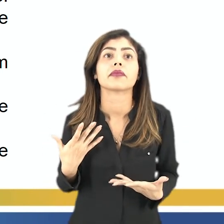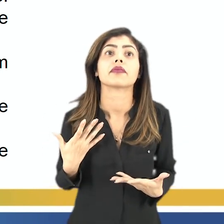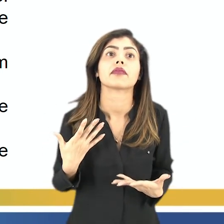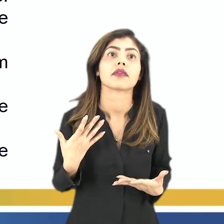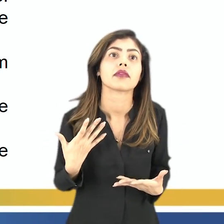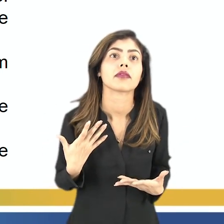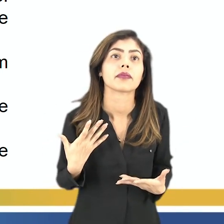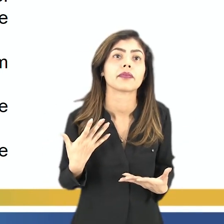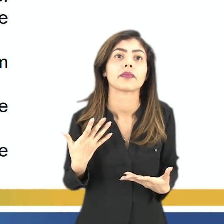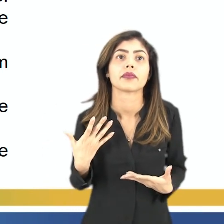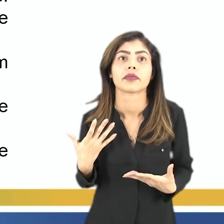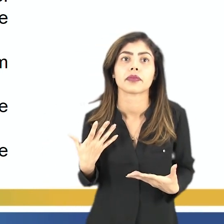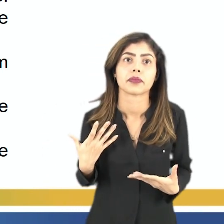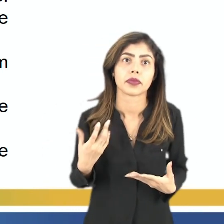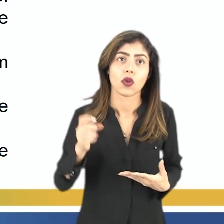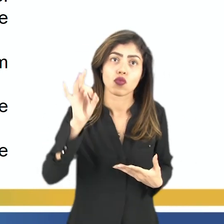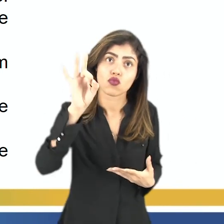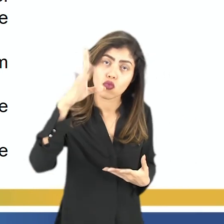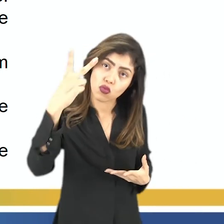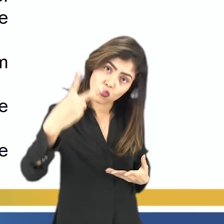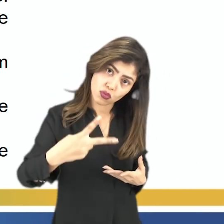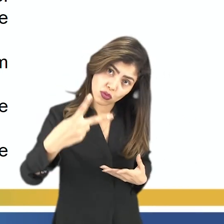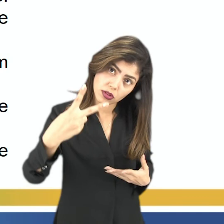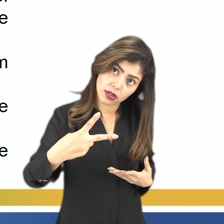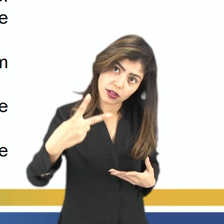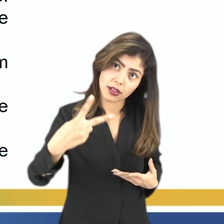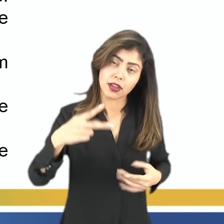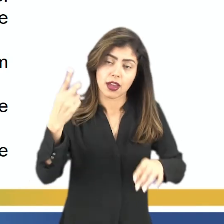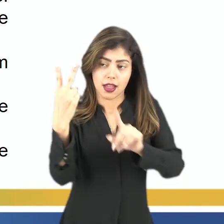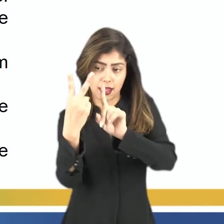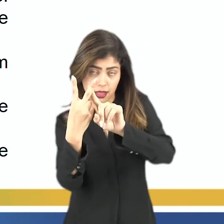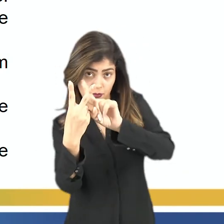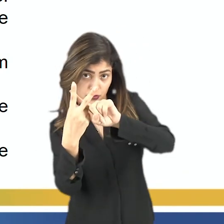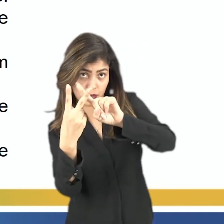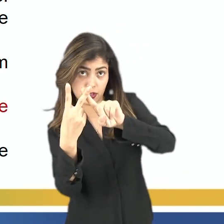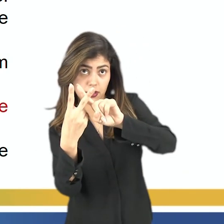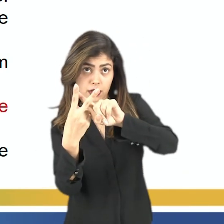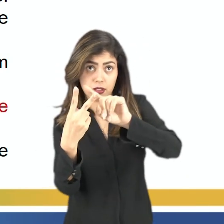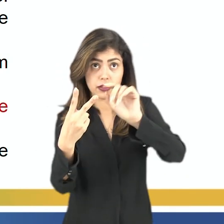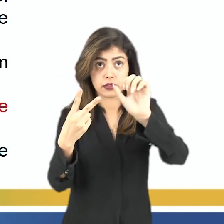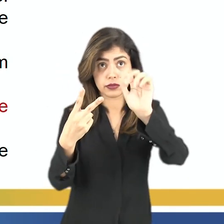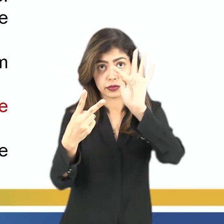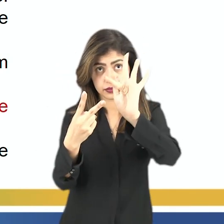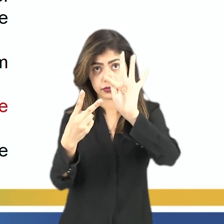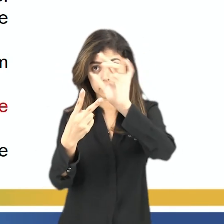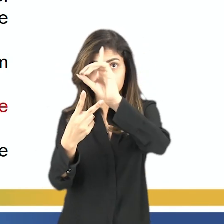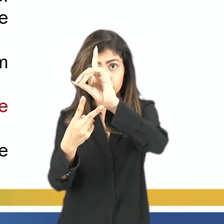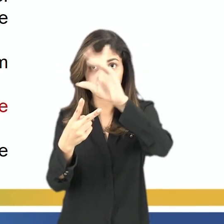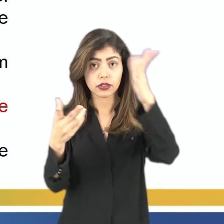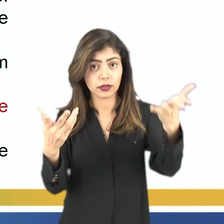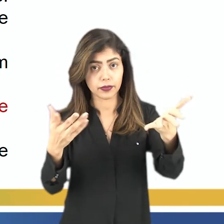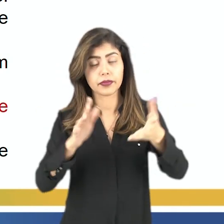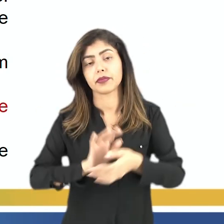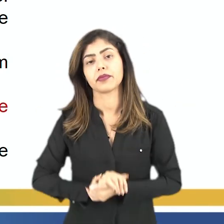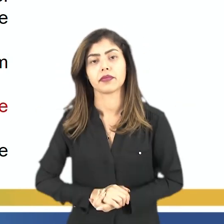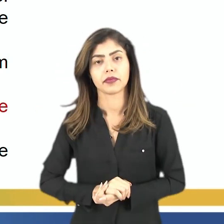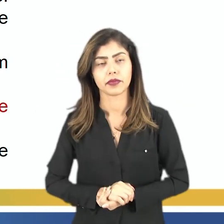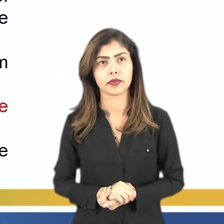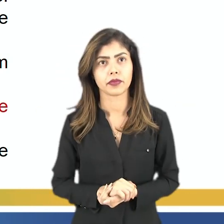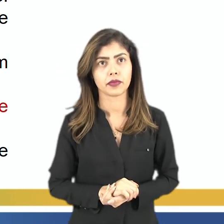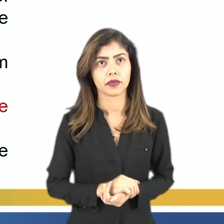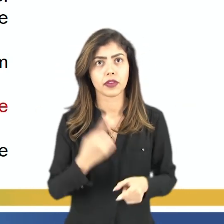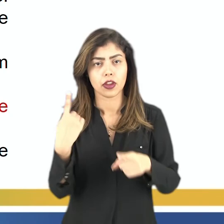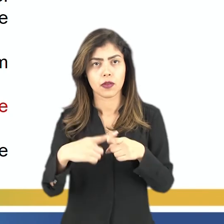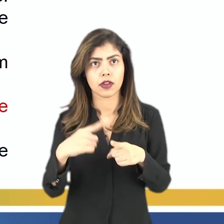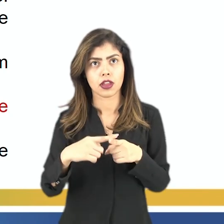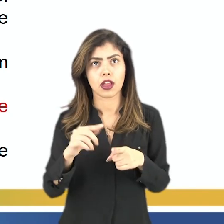aí é justamente relacionada aos 2 últimos componentes do circuito que a gente viu. Quem são eles? Os fusíveis e os disjuntores,